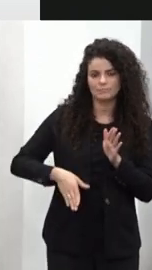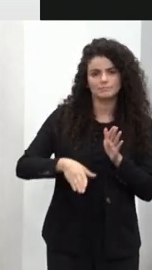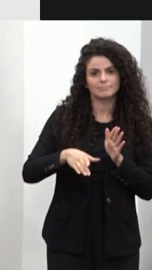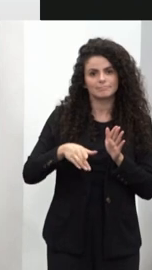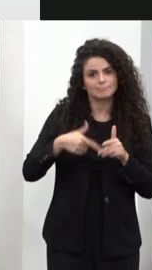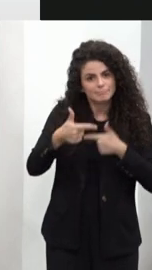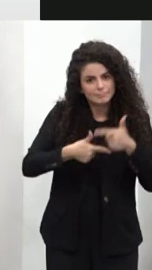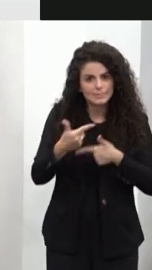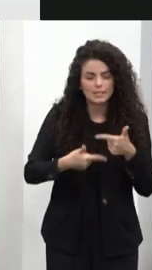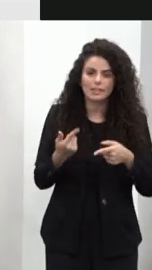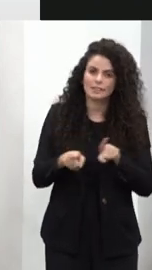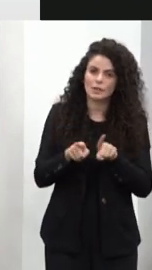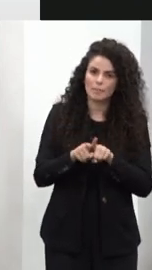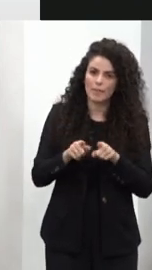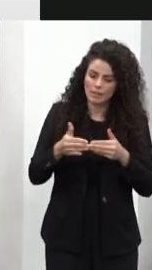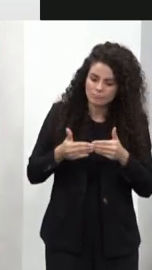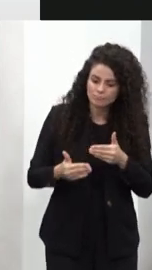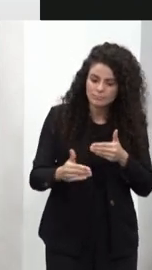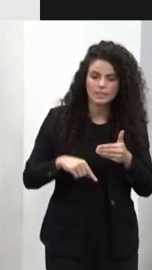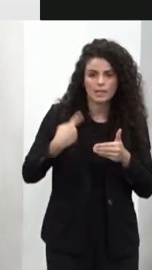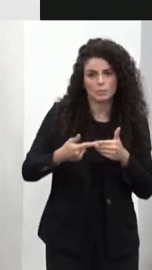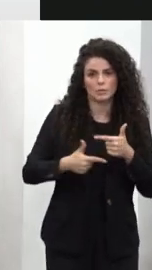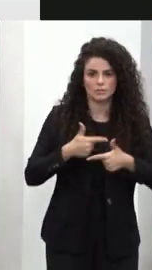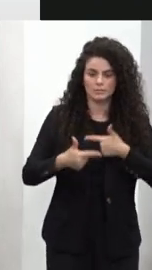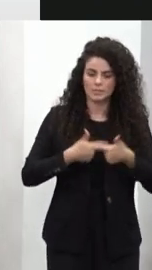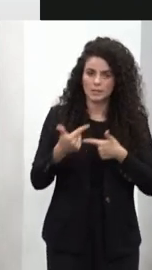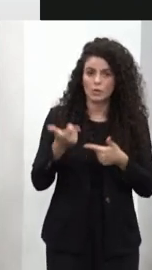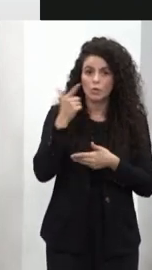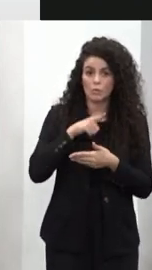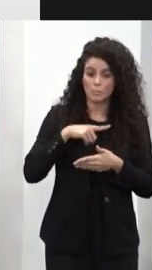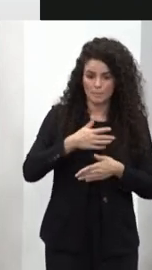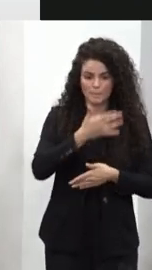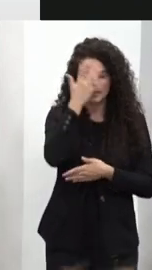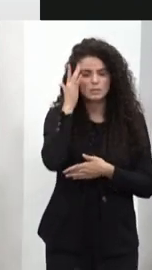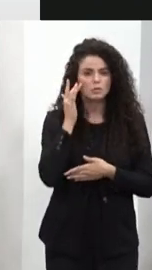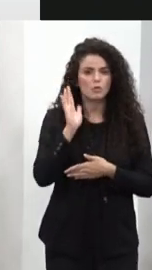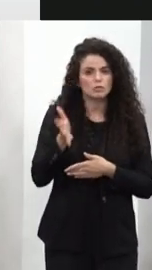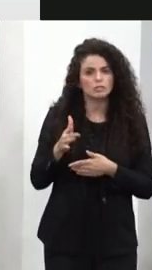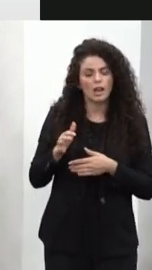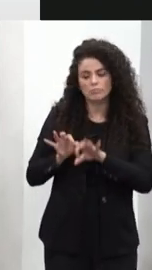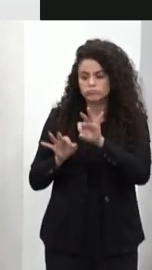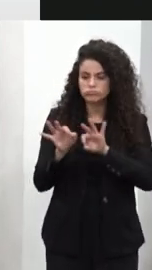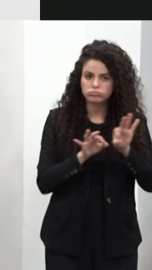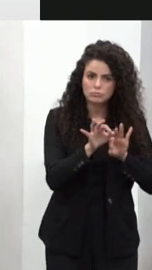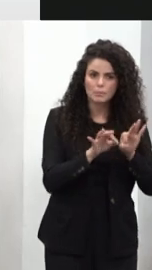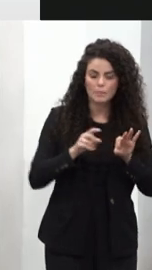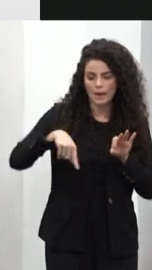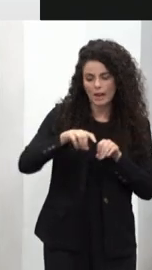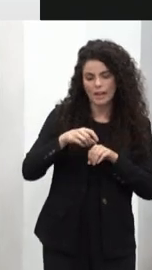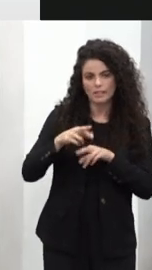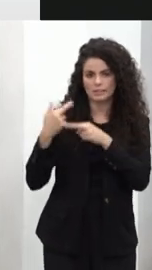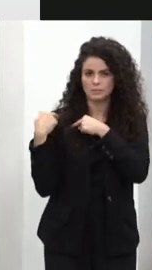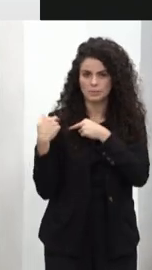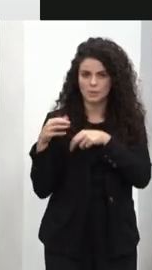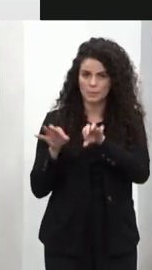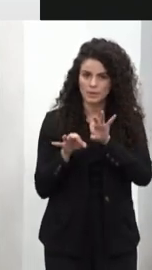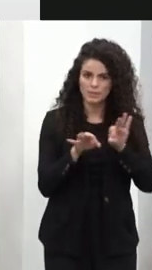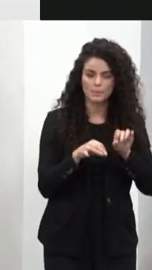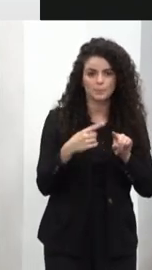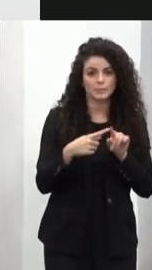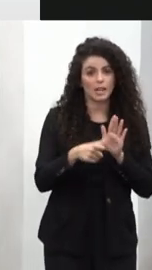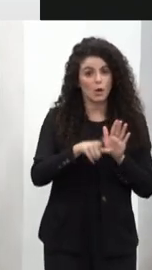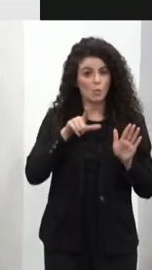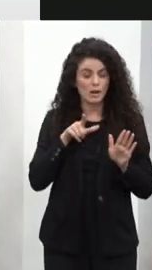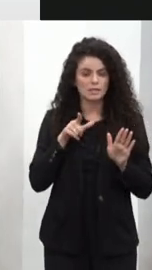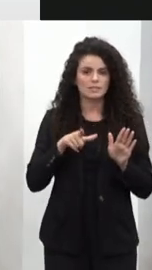posteriores a minha chegada já realizadas a partir de pessoas que eu destaquei para realizar esses atos então o primeiro me precede que é a